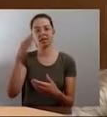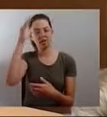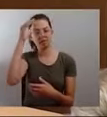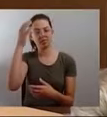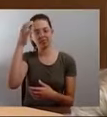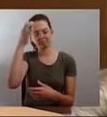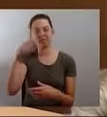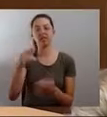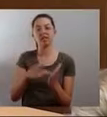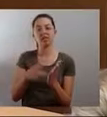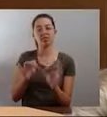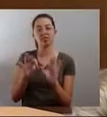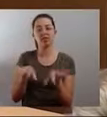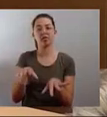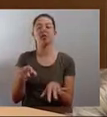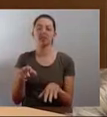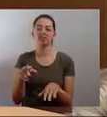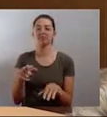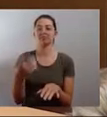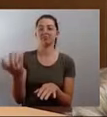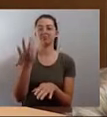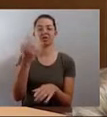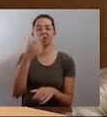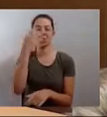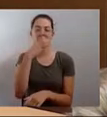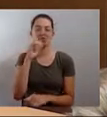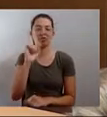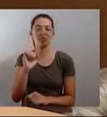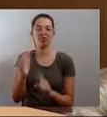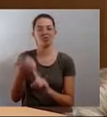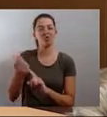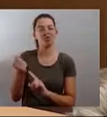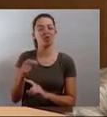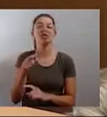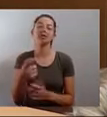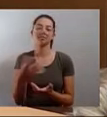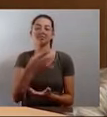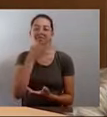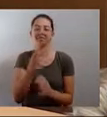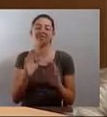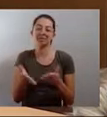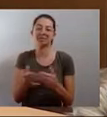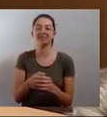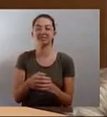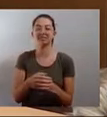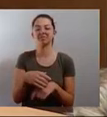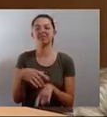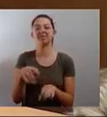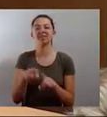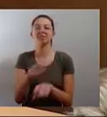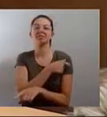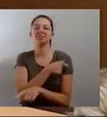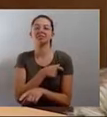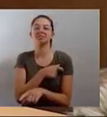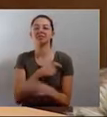Orwell, O Triunfo dos Porcos, e, portanto, Sr. Vereador, tinha de lhe dizer isto para não ficarmos aqui. Para o Sr. Vereador não ficar a ganhar 2-1, para ficarmos